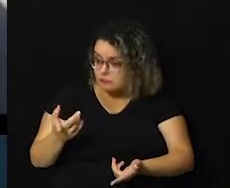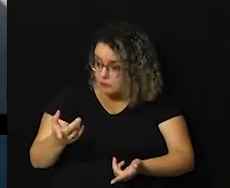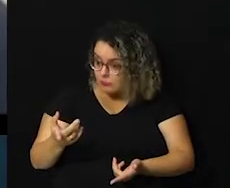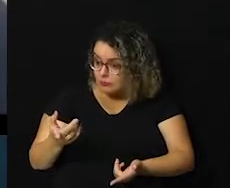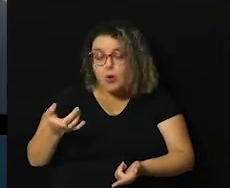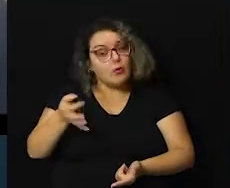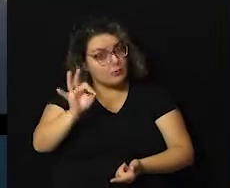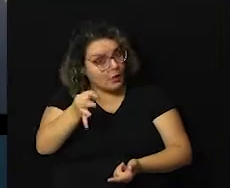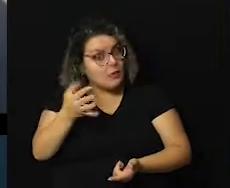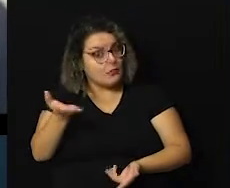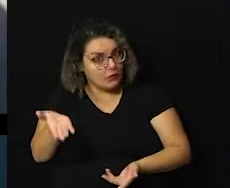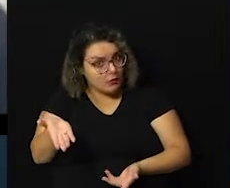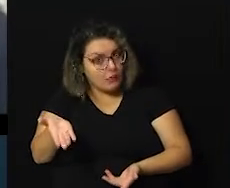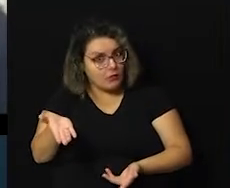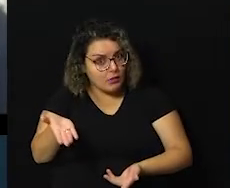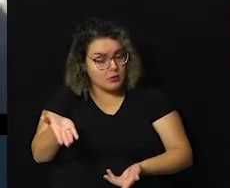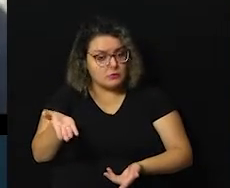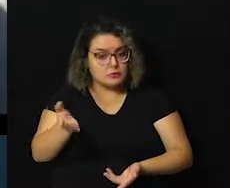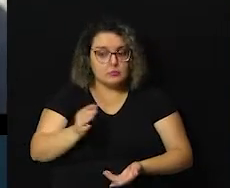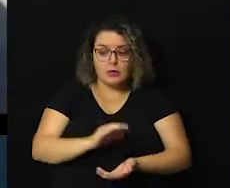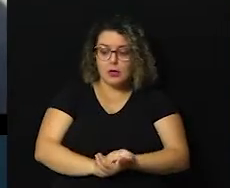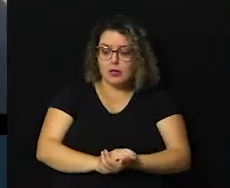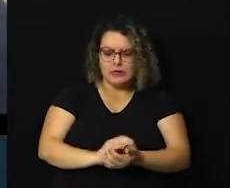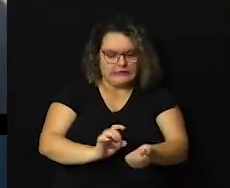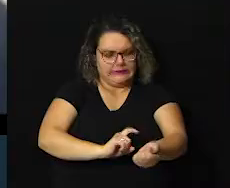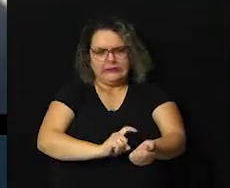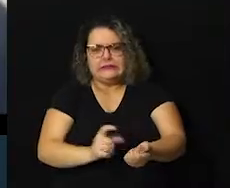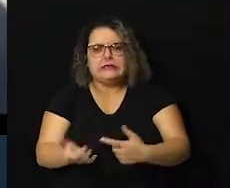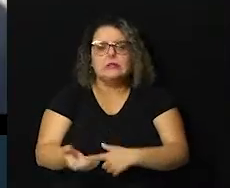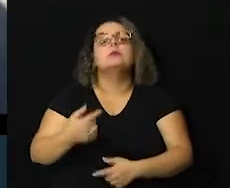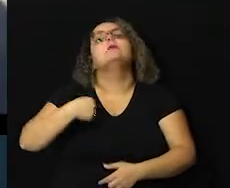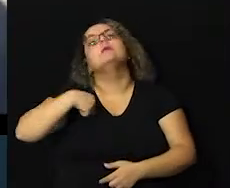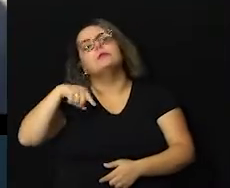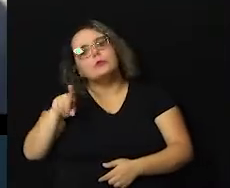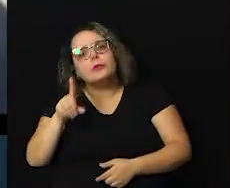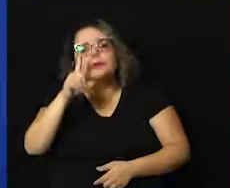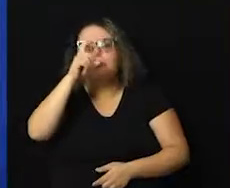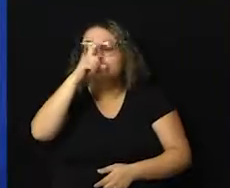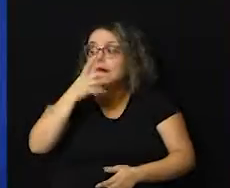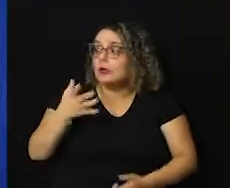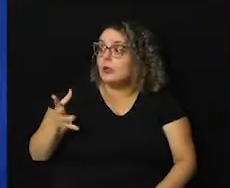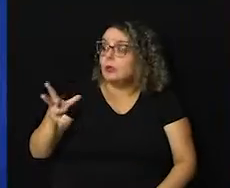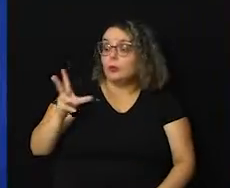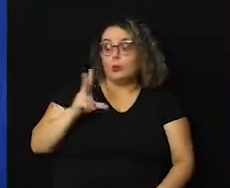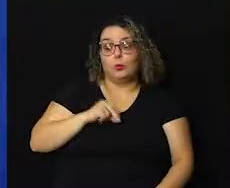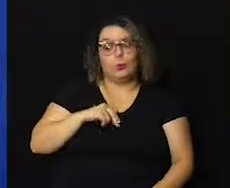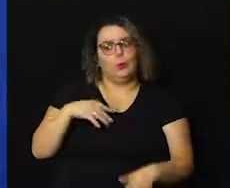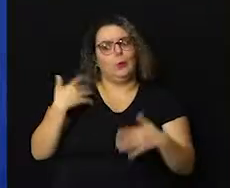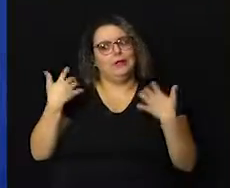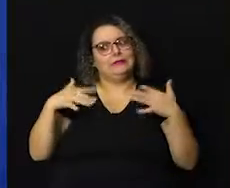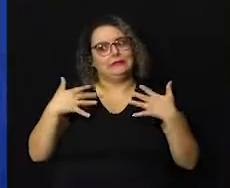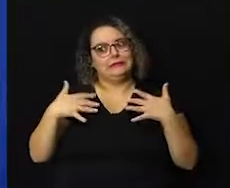dá certo se fizer ir até por acaso fiquei tão estressada que eu fui parar no hospital